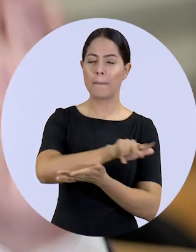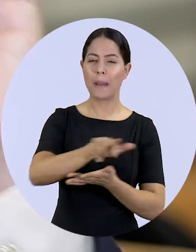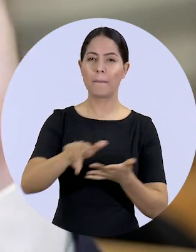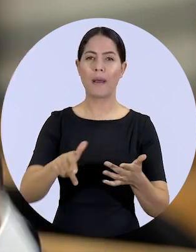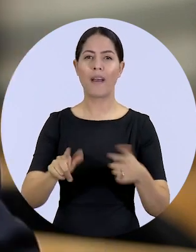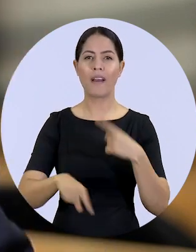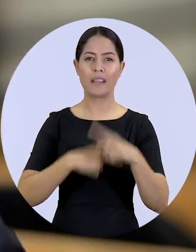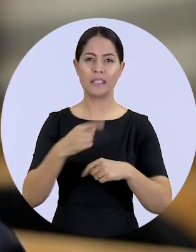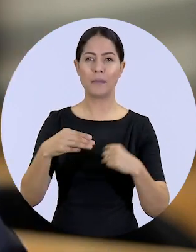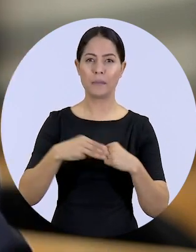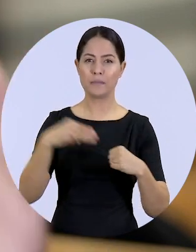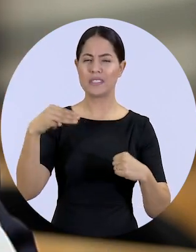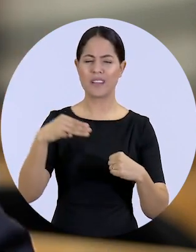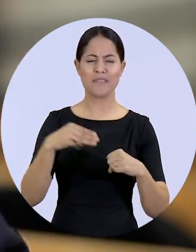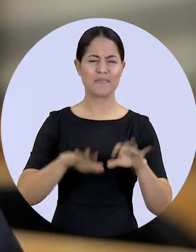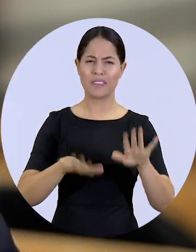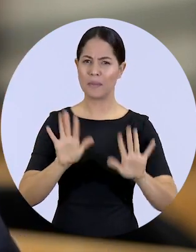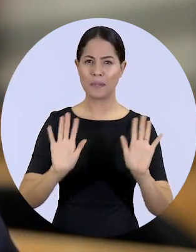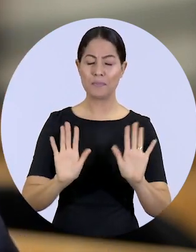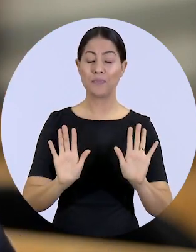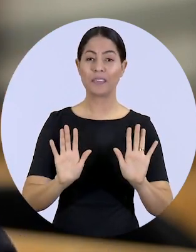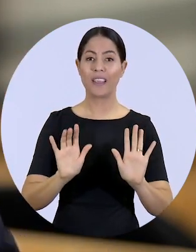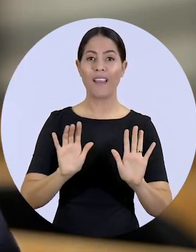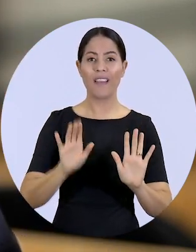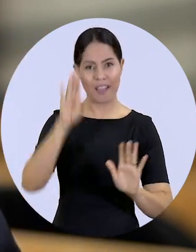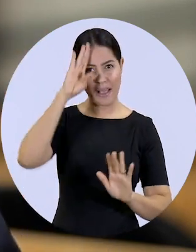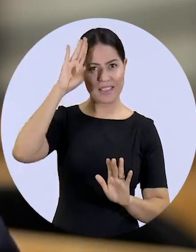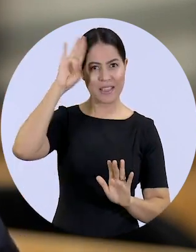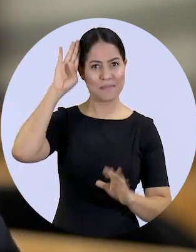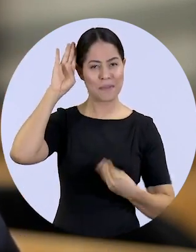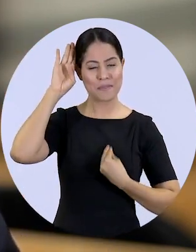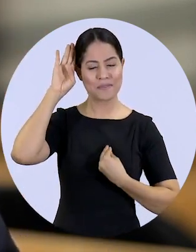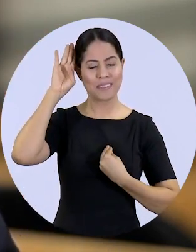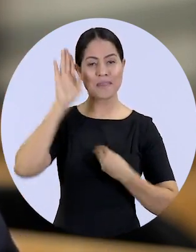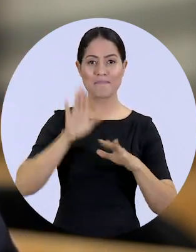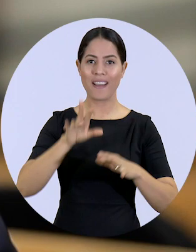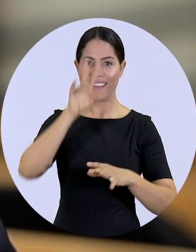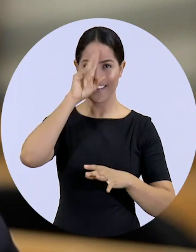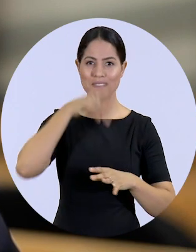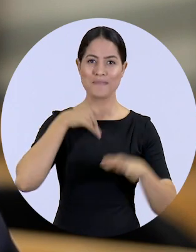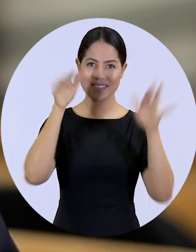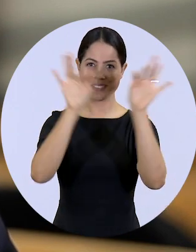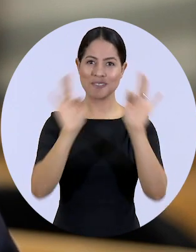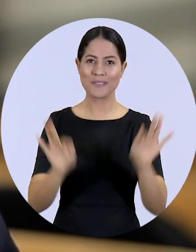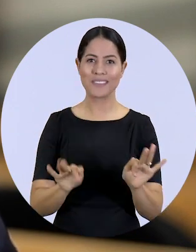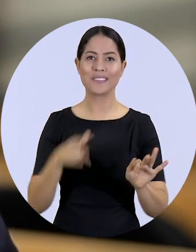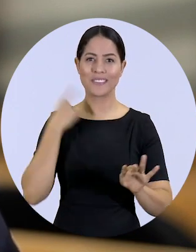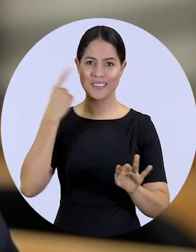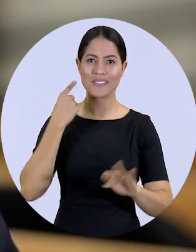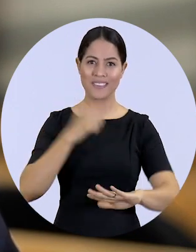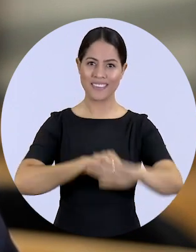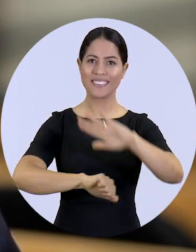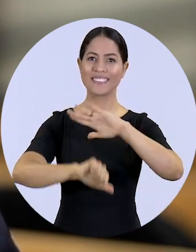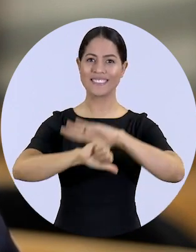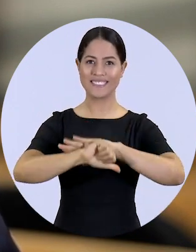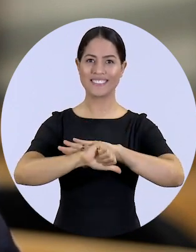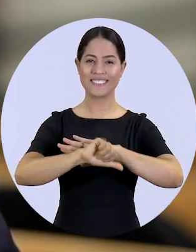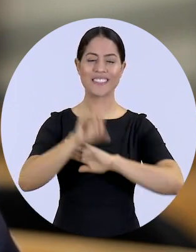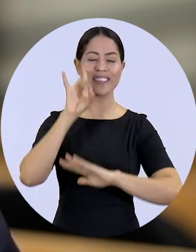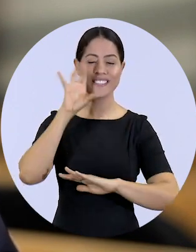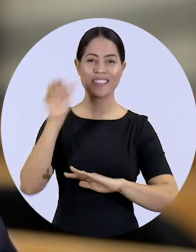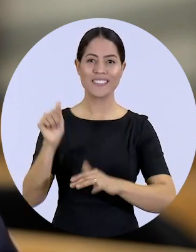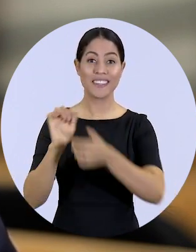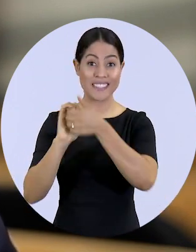atuação durante todos os anos, mestrado, vida acadêmica, enfim. Eu sou muito feliz de poder dizer que eu sou um advogado criminalista, sabe? Então,